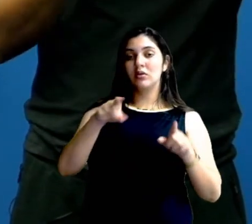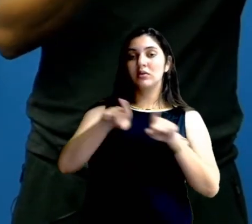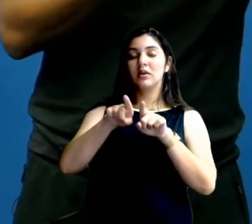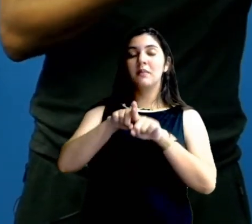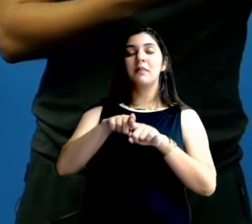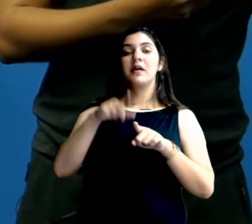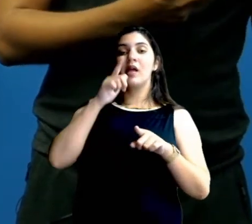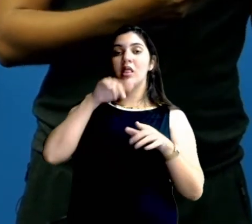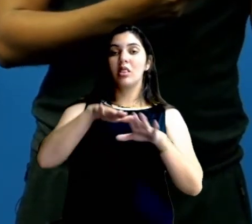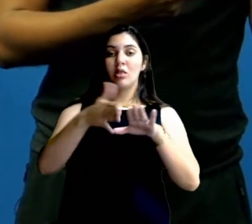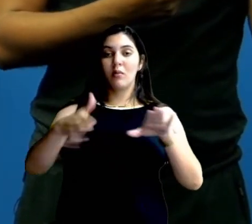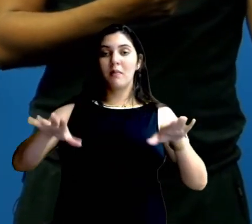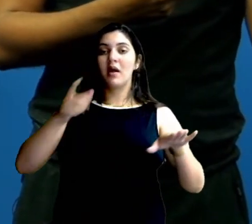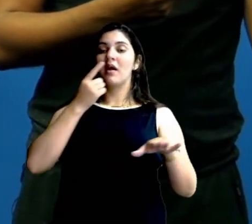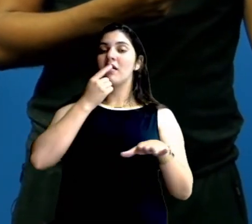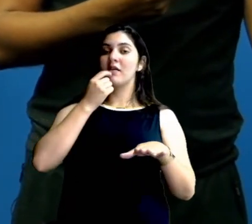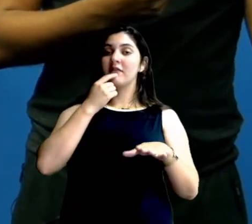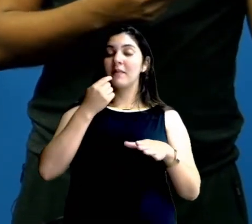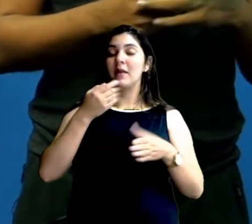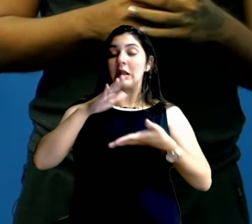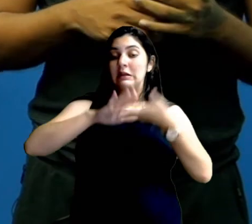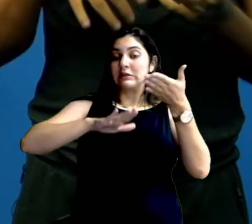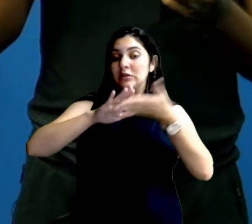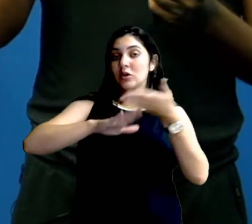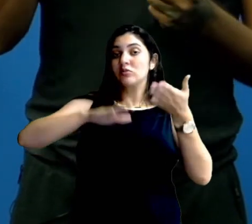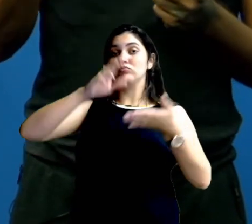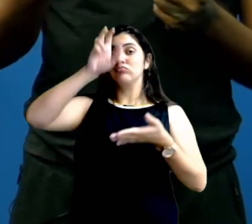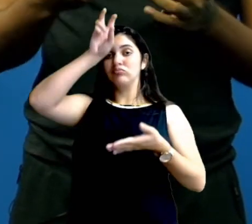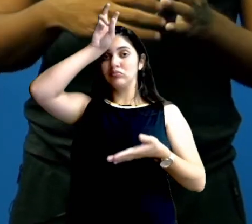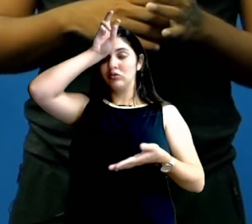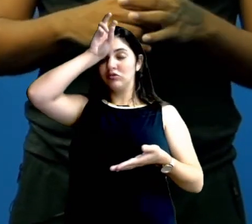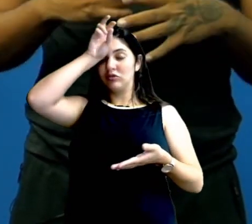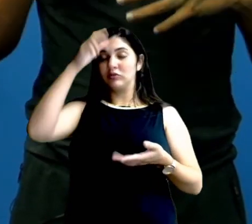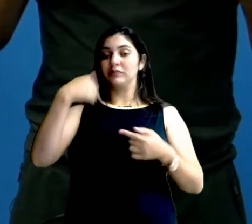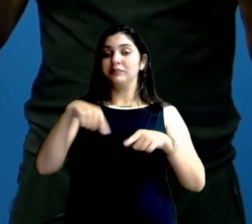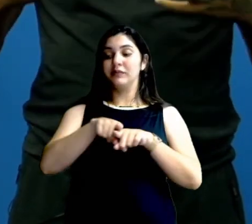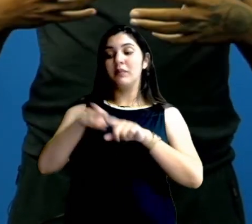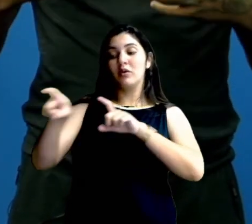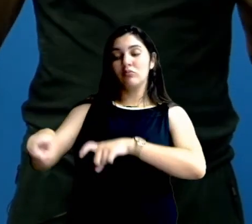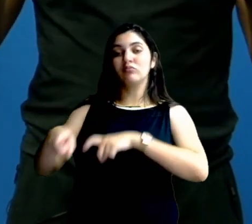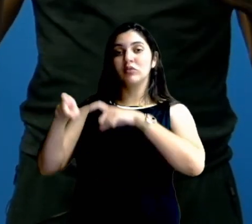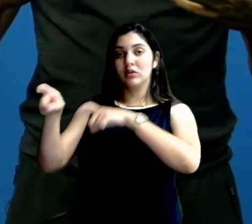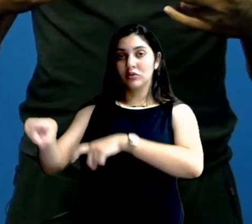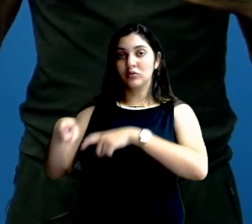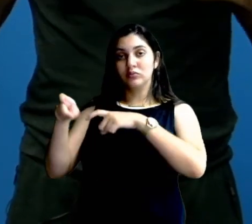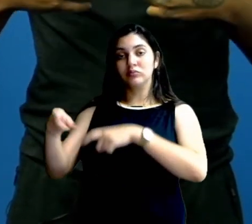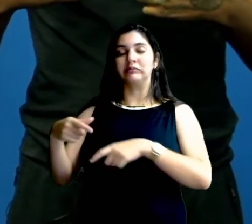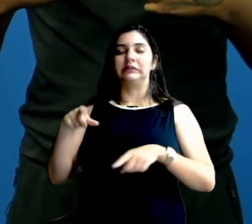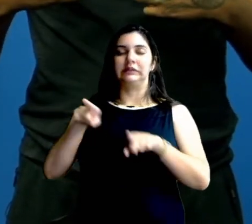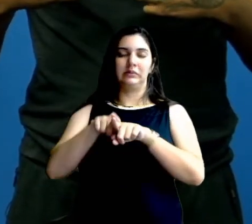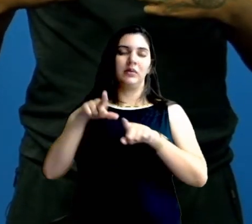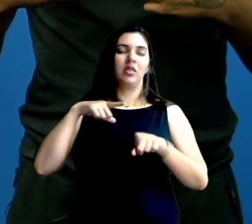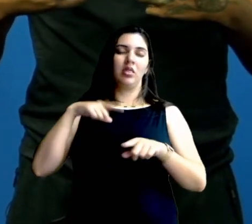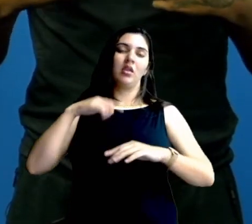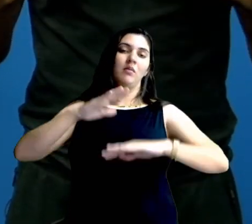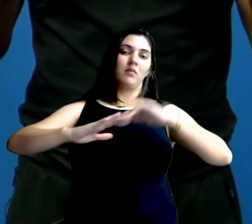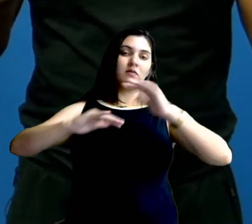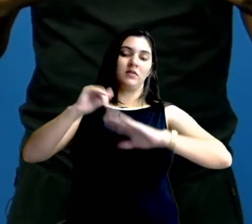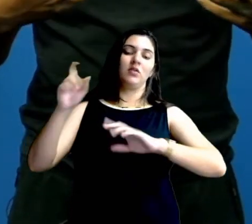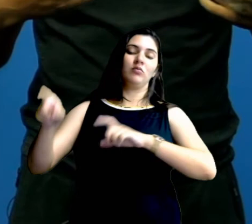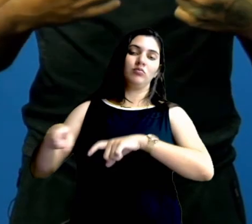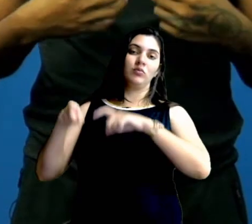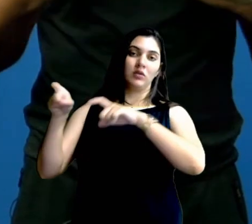desse ouro era exportada para o Egito tá os agricultores né também tem agricultura para poder